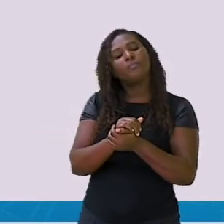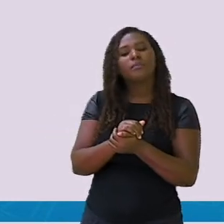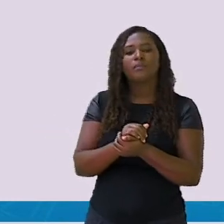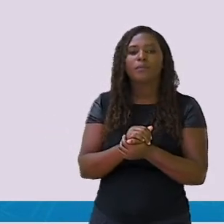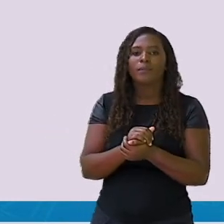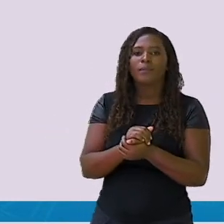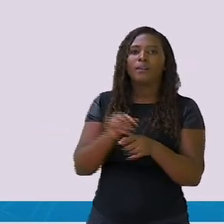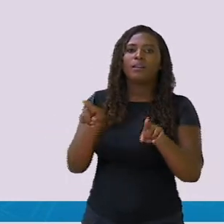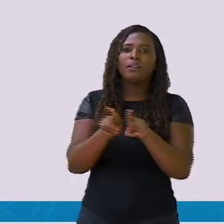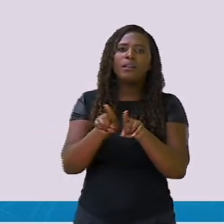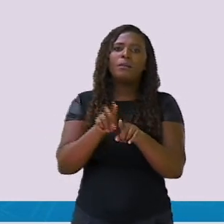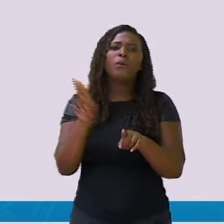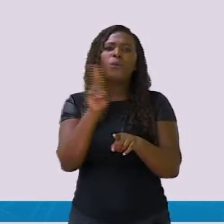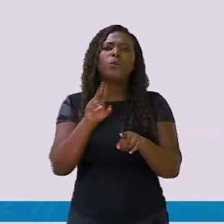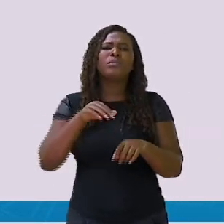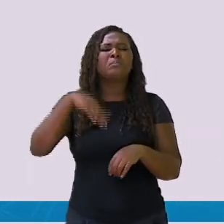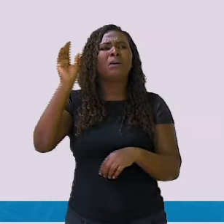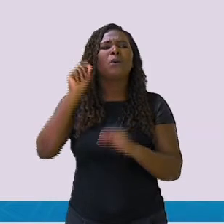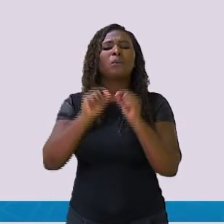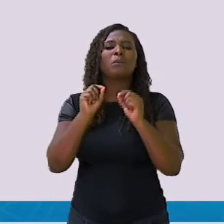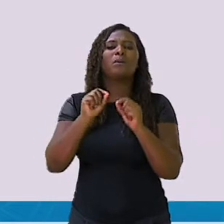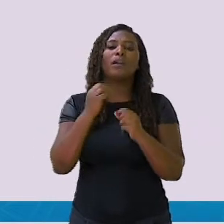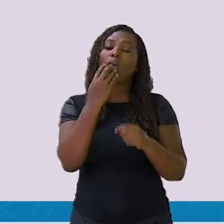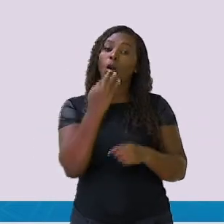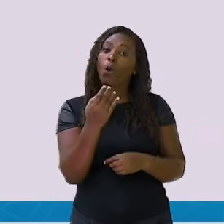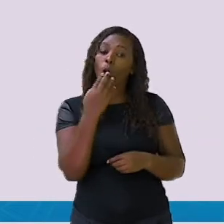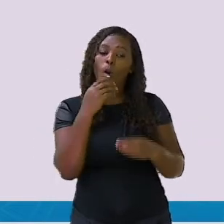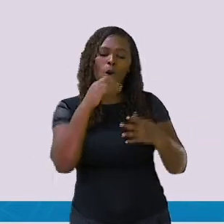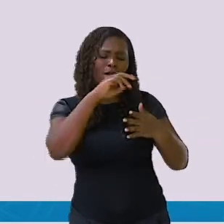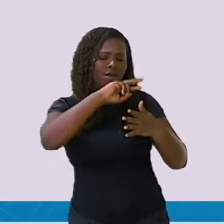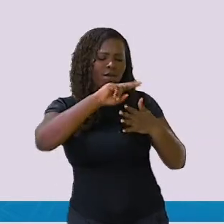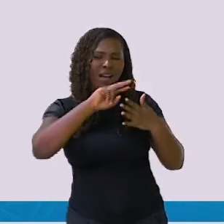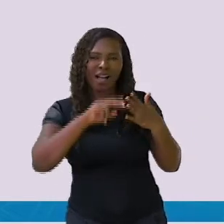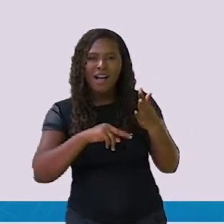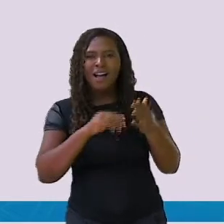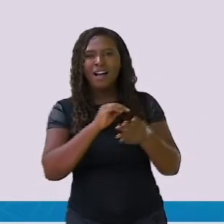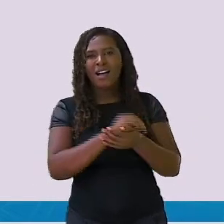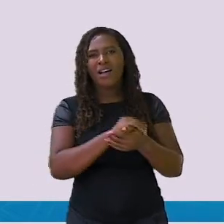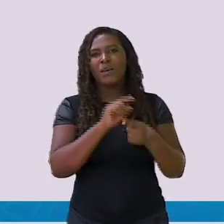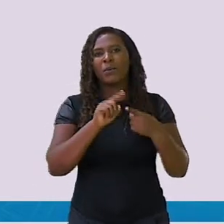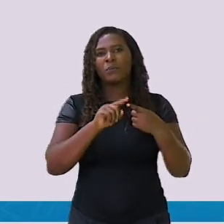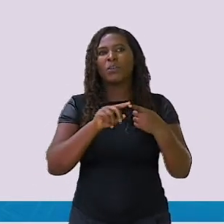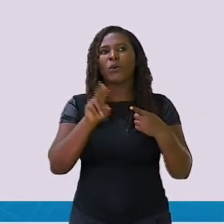muito cores nos mapas mentais, vocês vão observar aqui, né? São muito usadas para